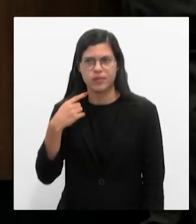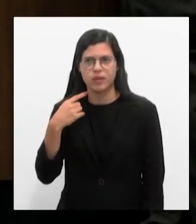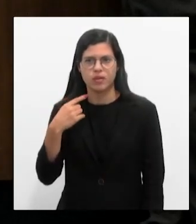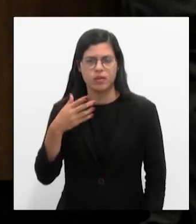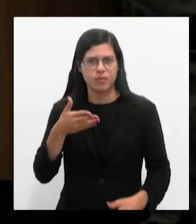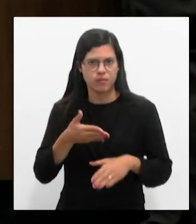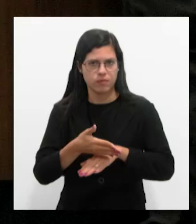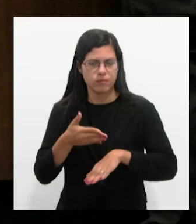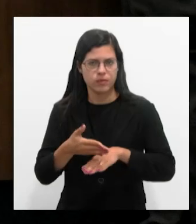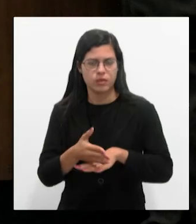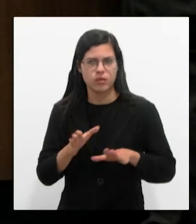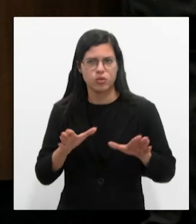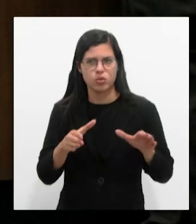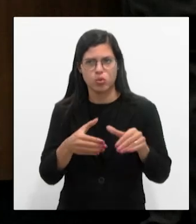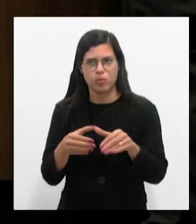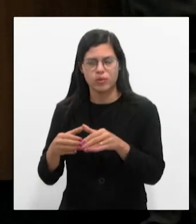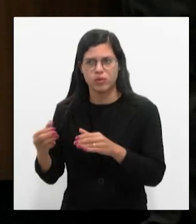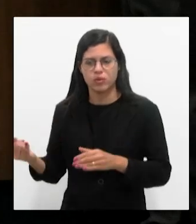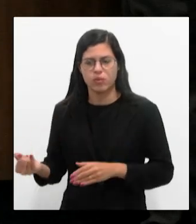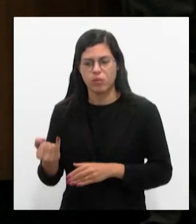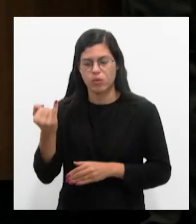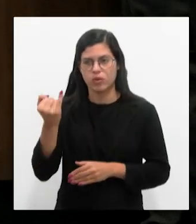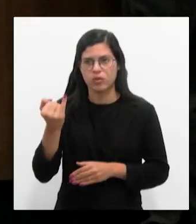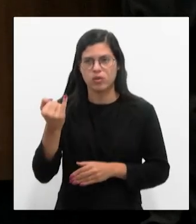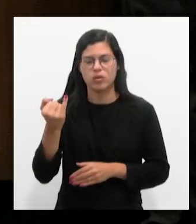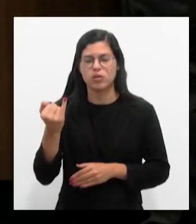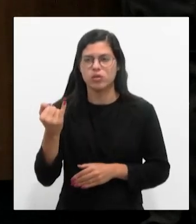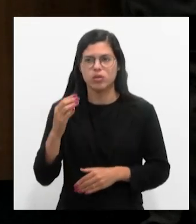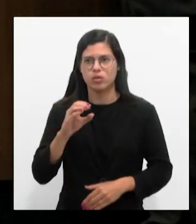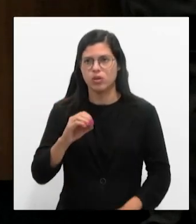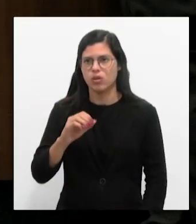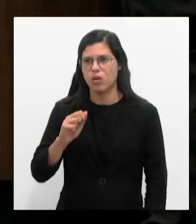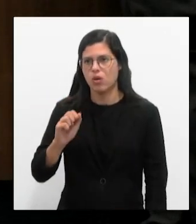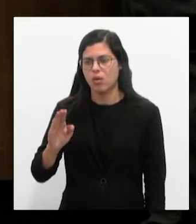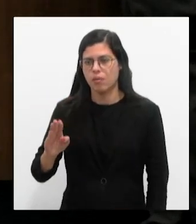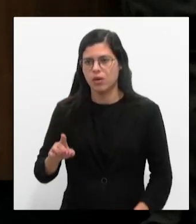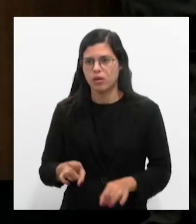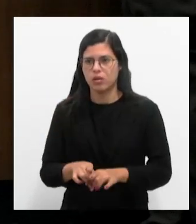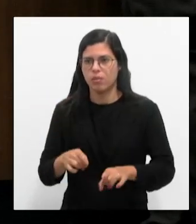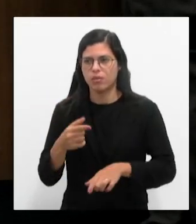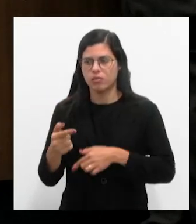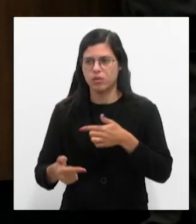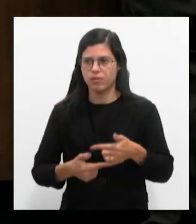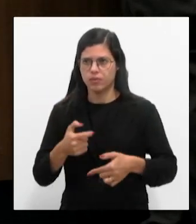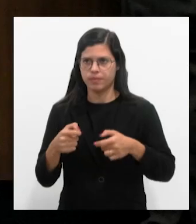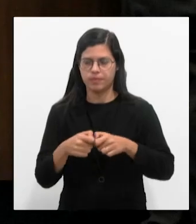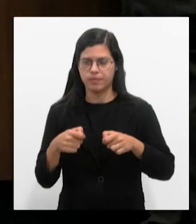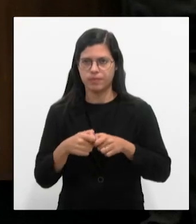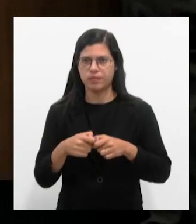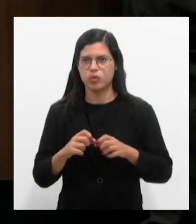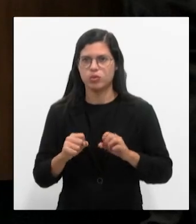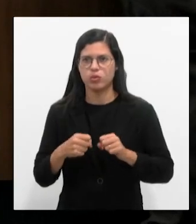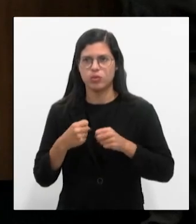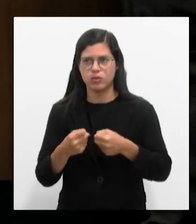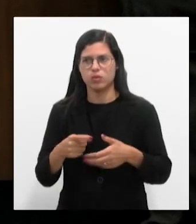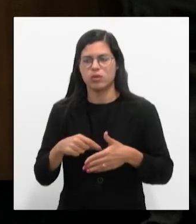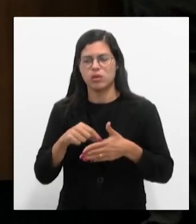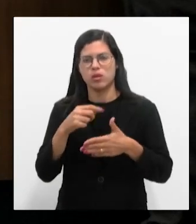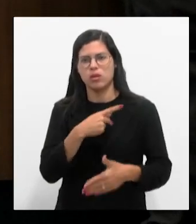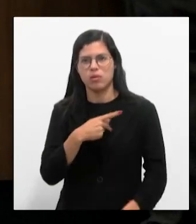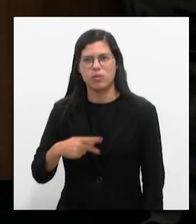de comissões importantes na Ordem dos Advogados do Brasil, bem como o trabalho que a gente está fazendo de esforço, liderado pelo presidente